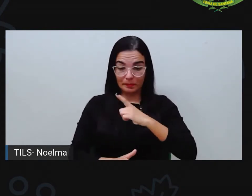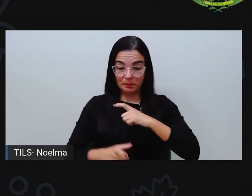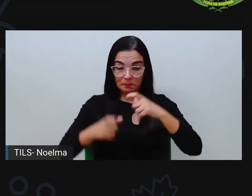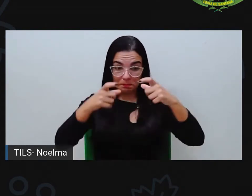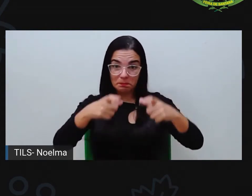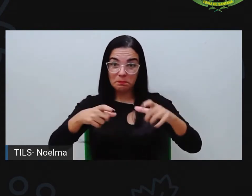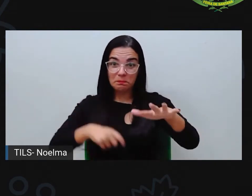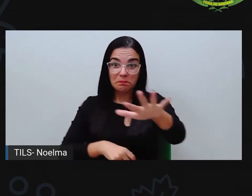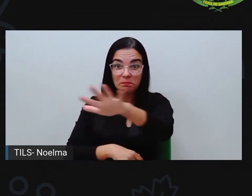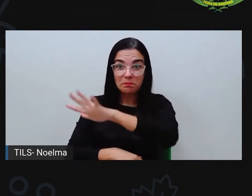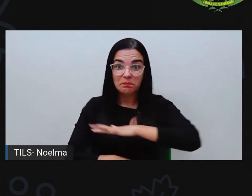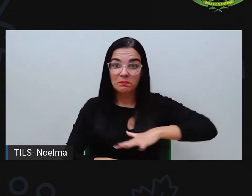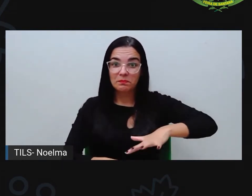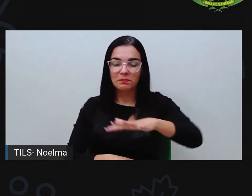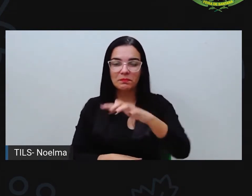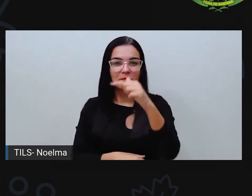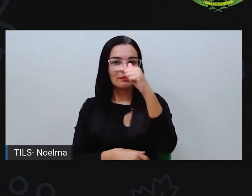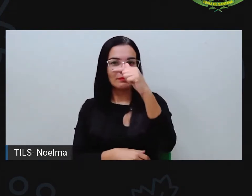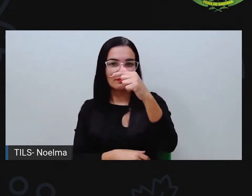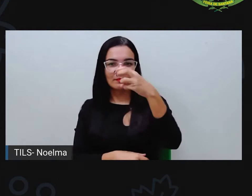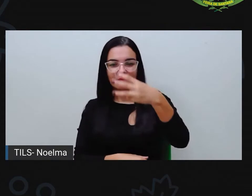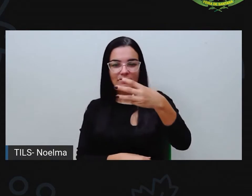área de